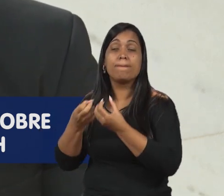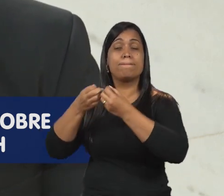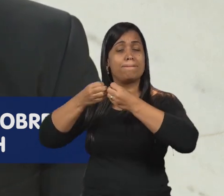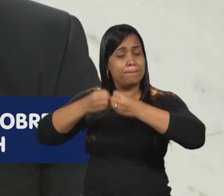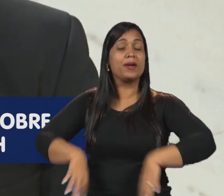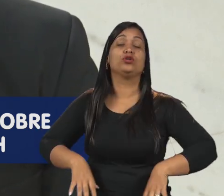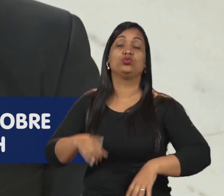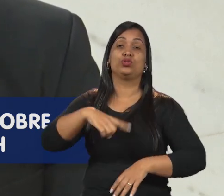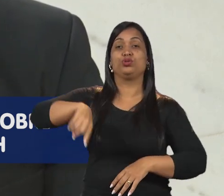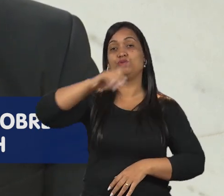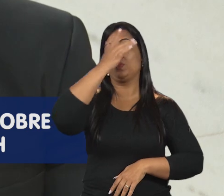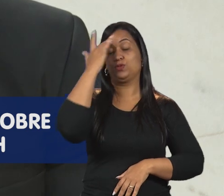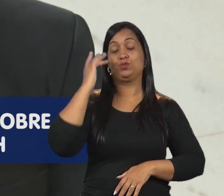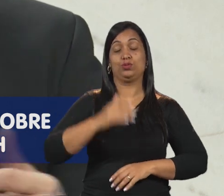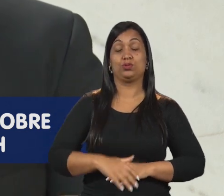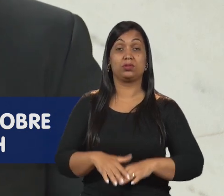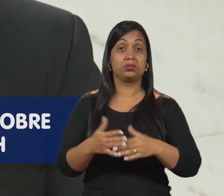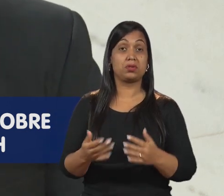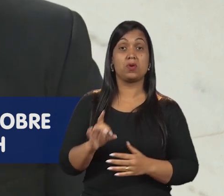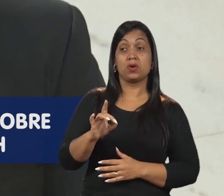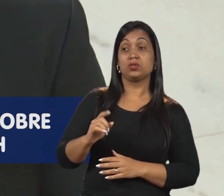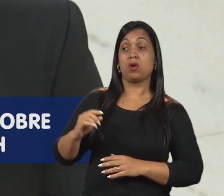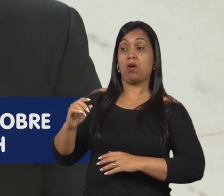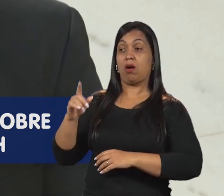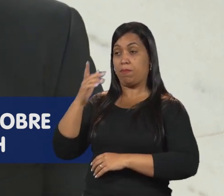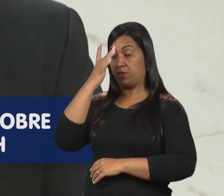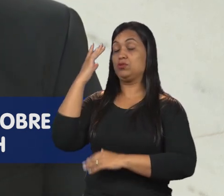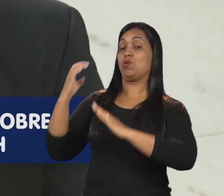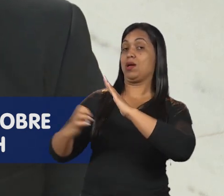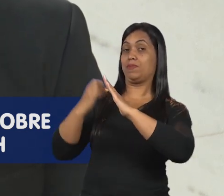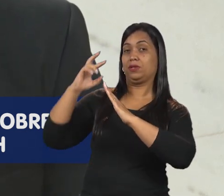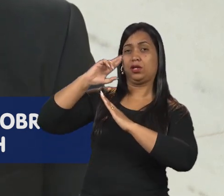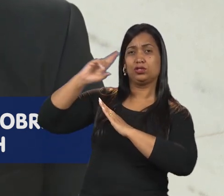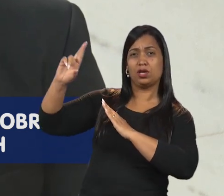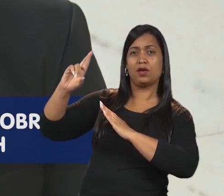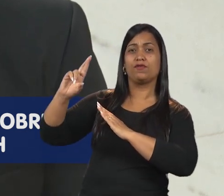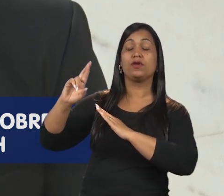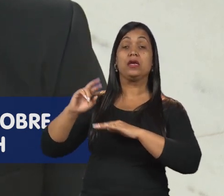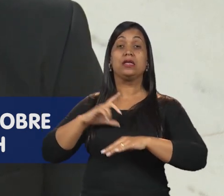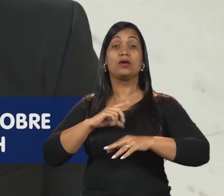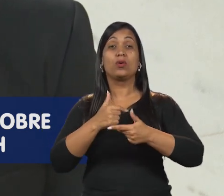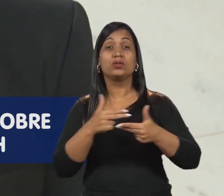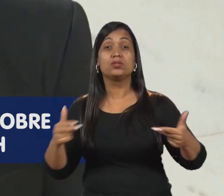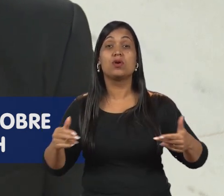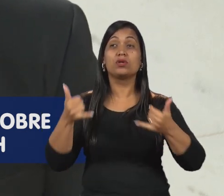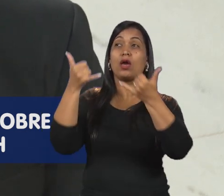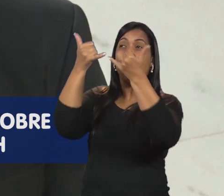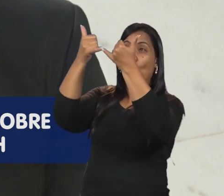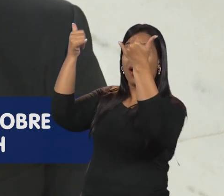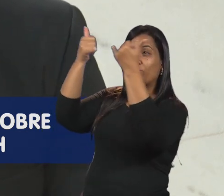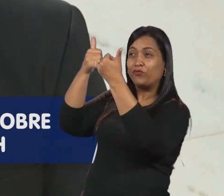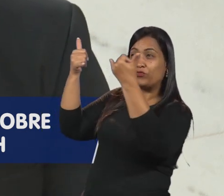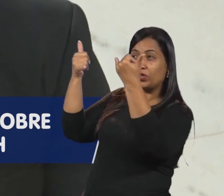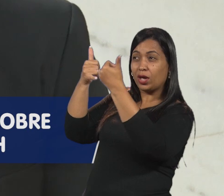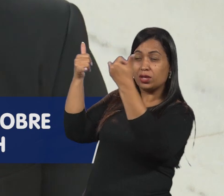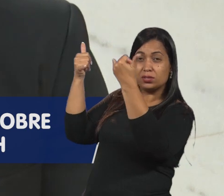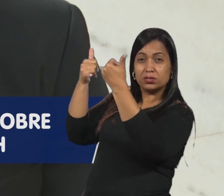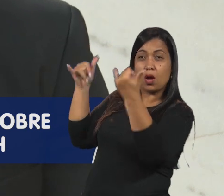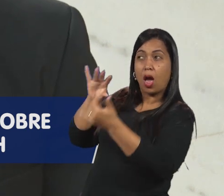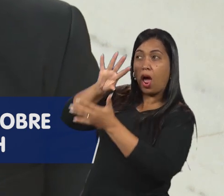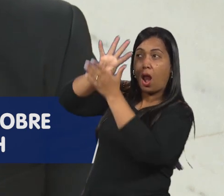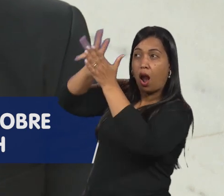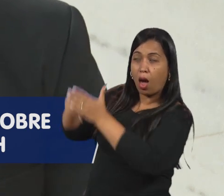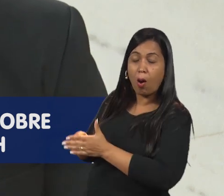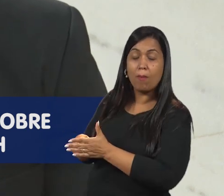enorme à população. Não é só o empreendedor, o empresário, né? A gente teve casos aí de uma fiação que é